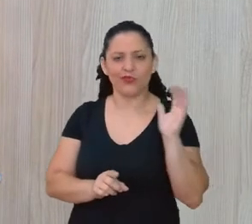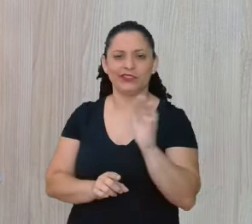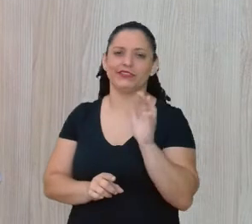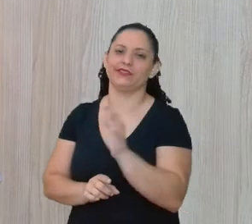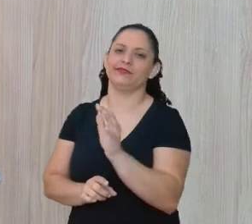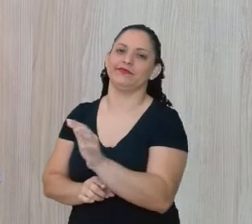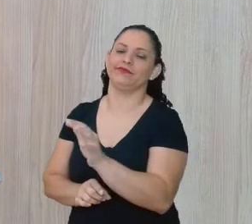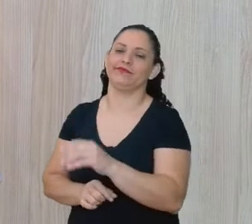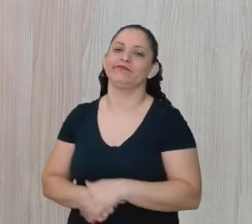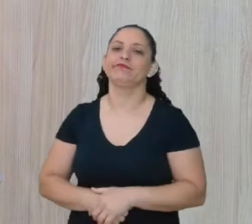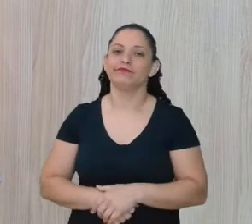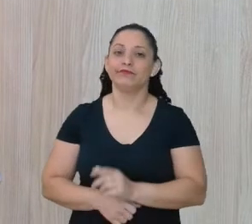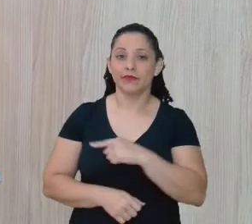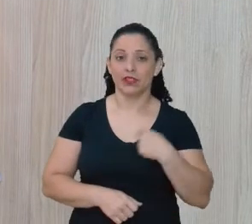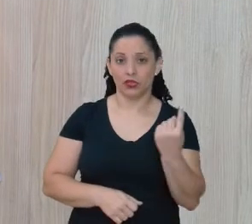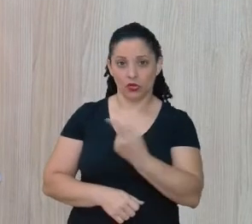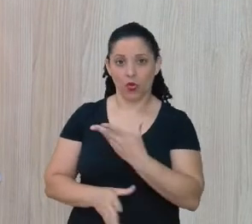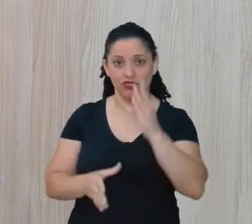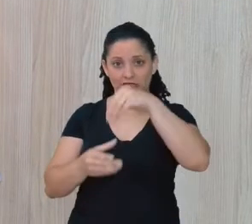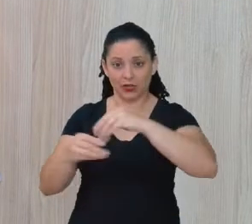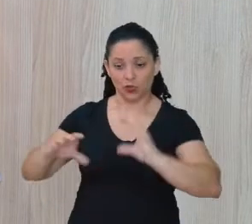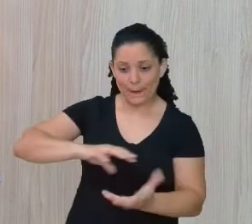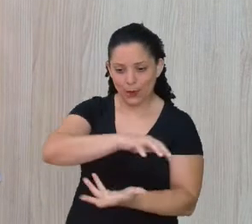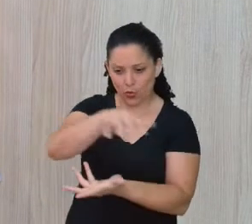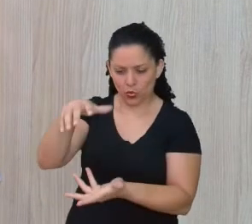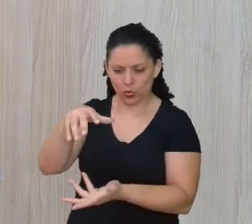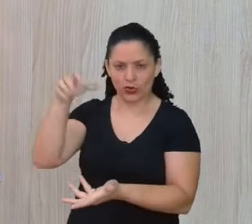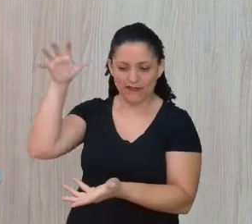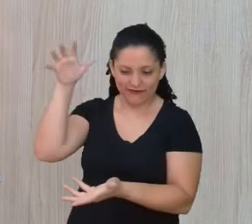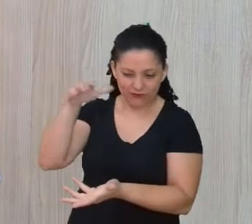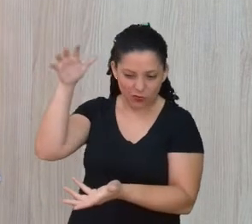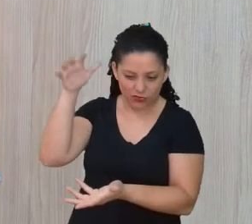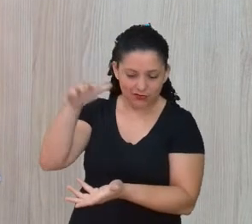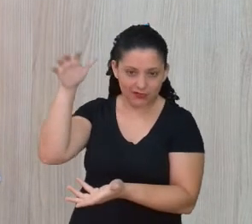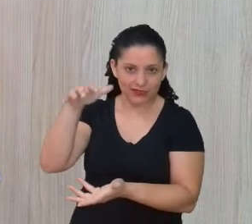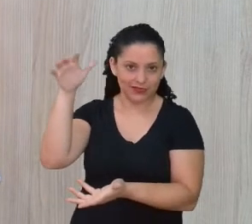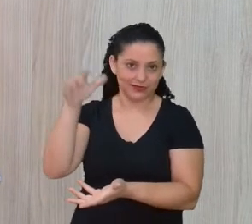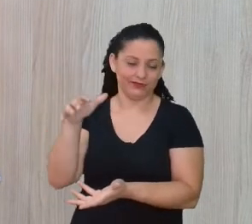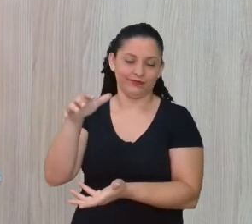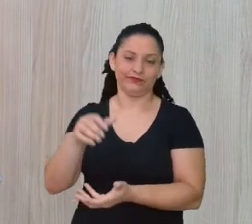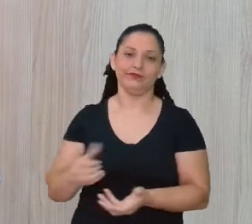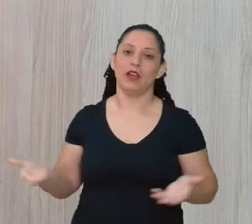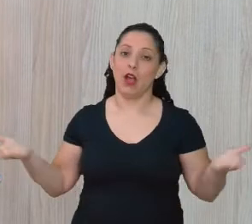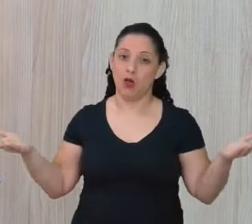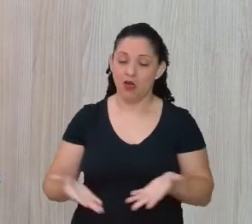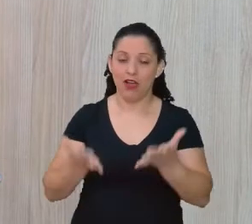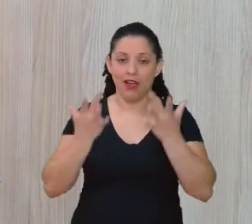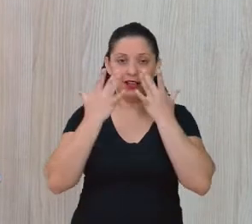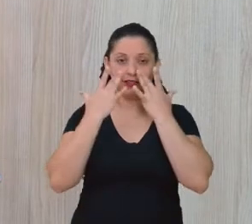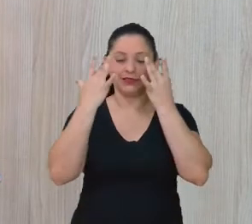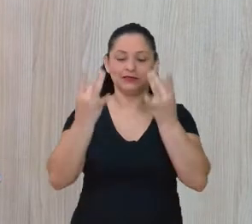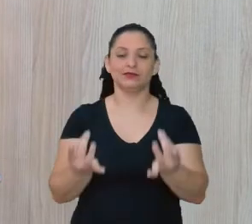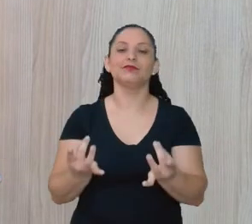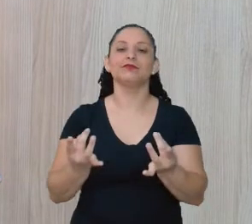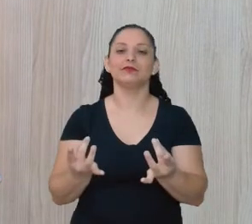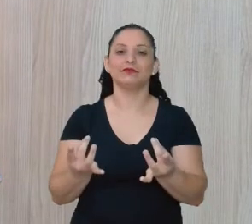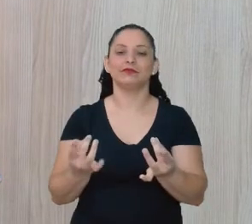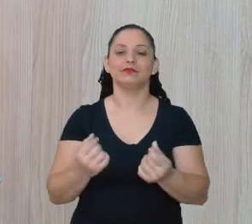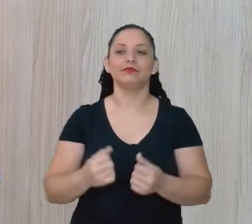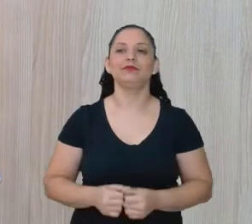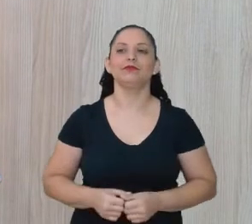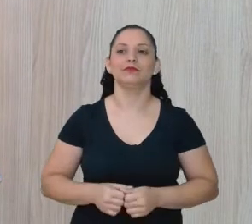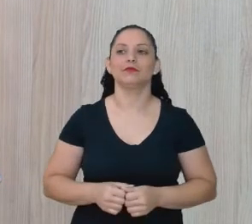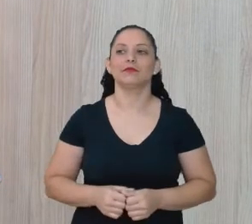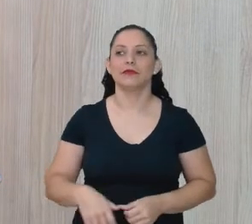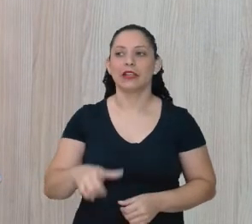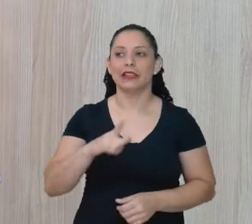a gente está impactando dentro do planeta Terra e por isso que hoje a gente chama a atenção, né, e a gente traz